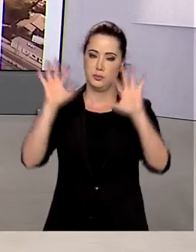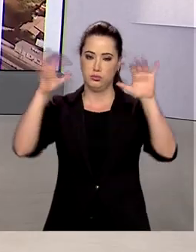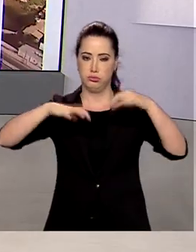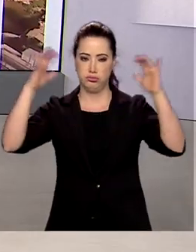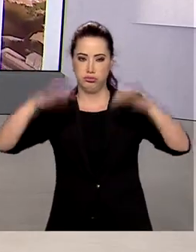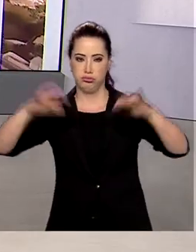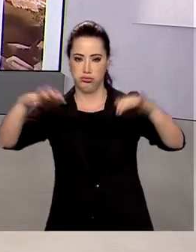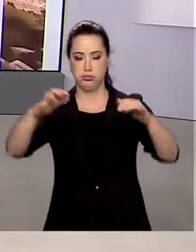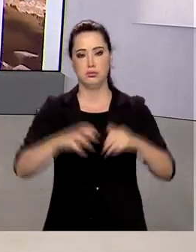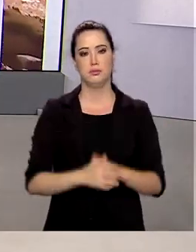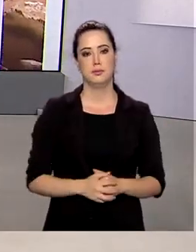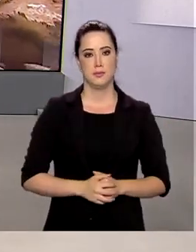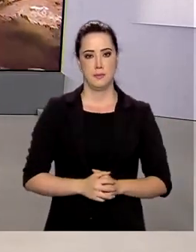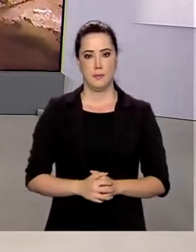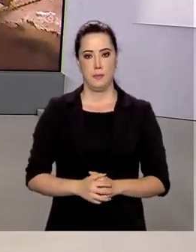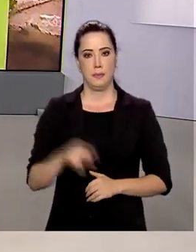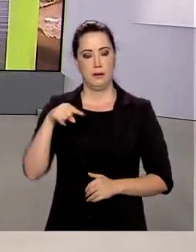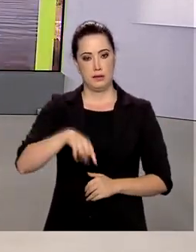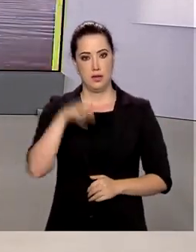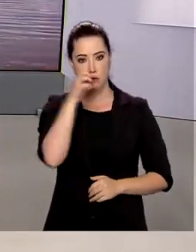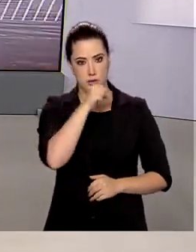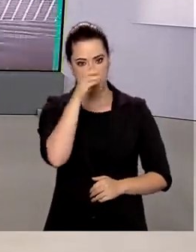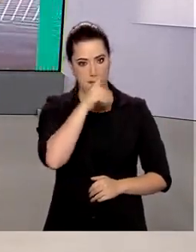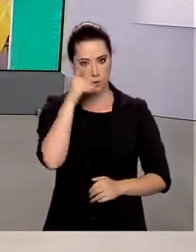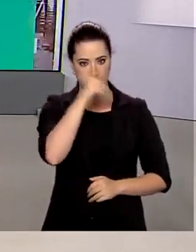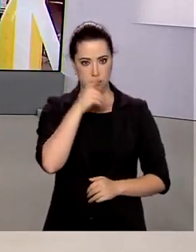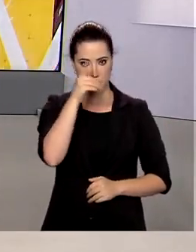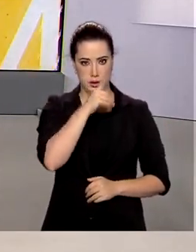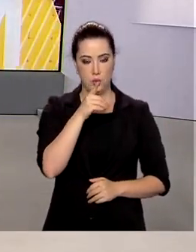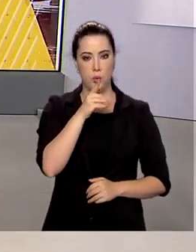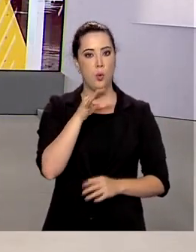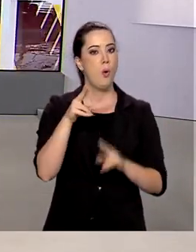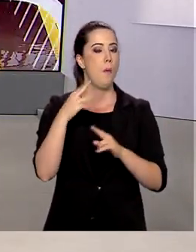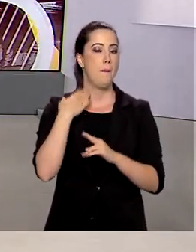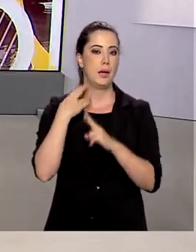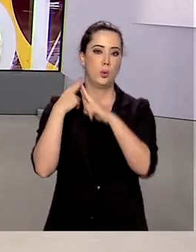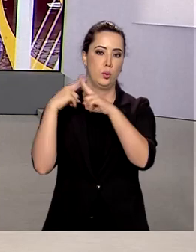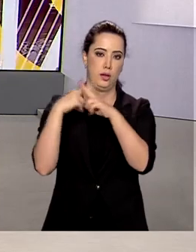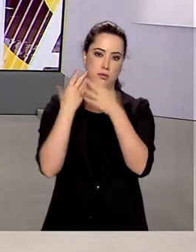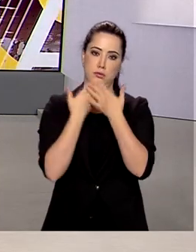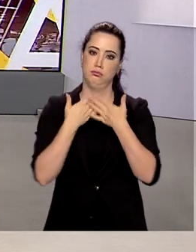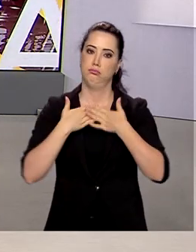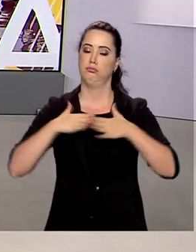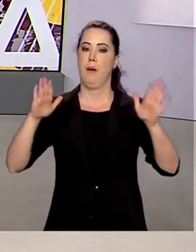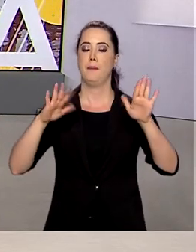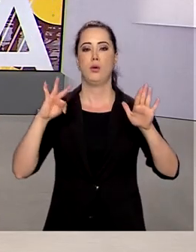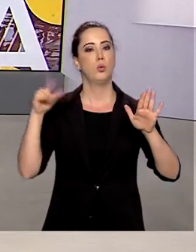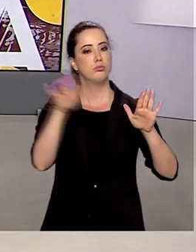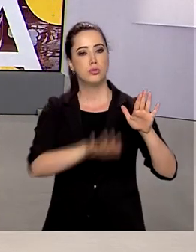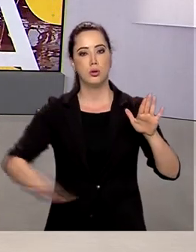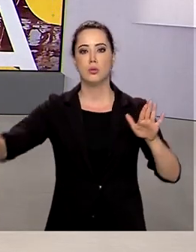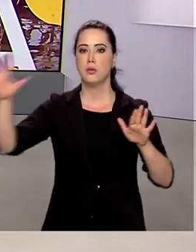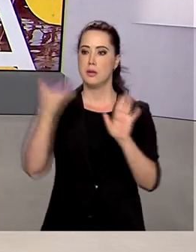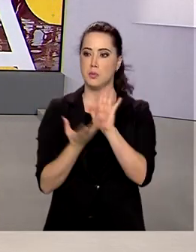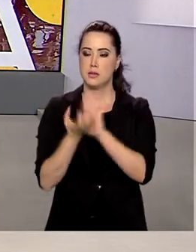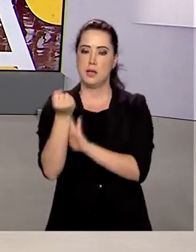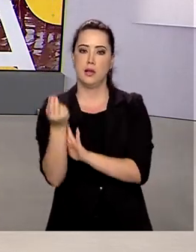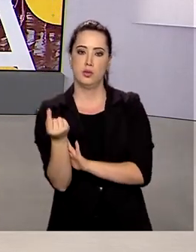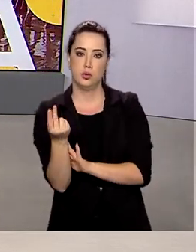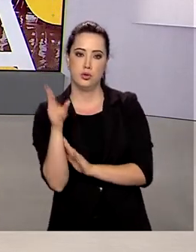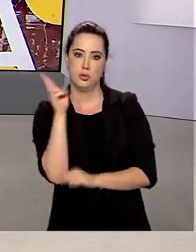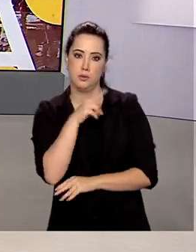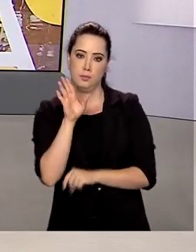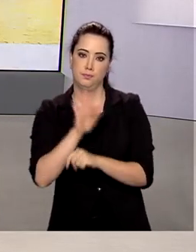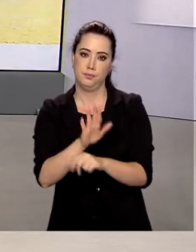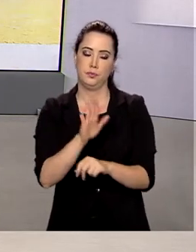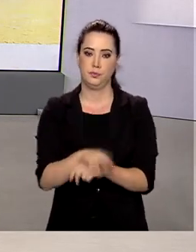e neste fim de semana as agências da Caixa abriram em todo o país para o SAC do auxílio emergencial a